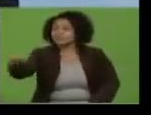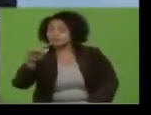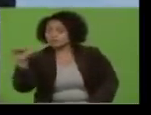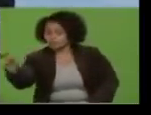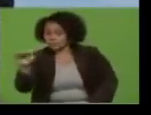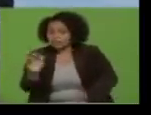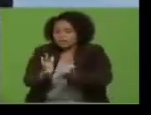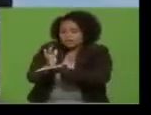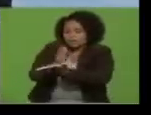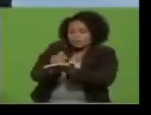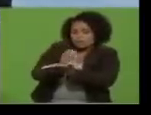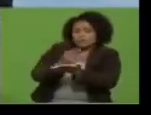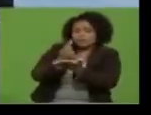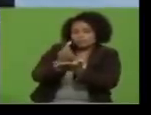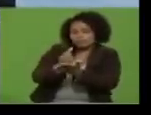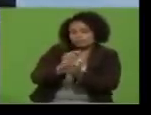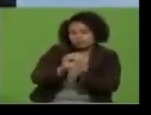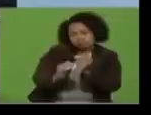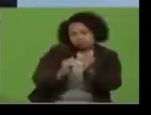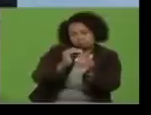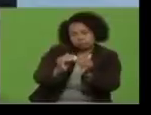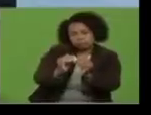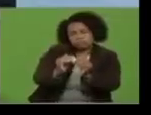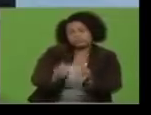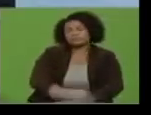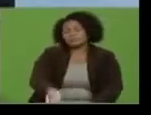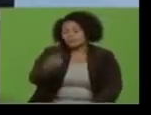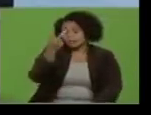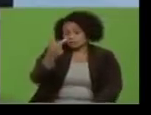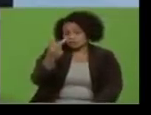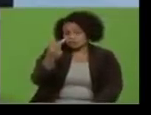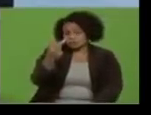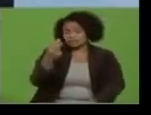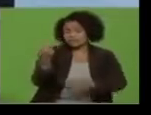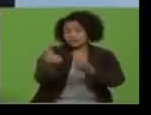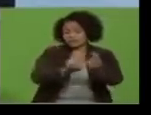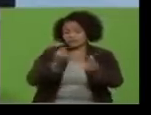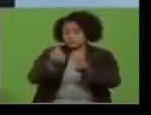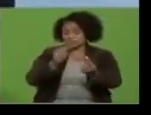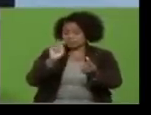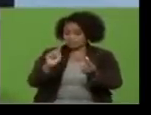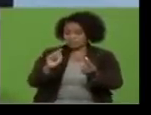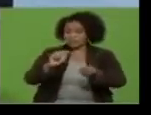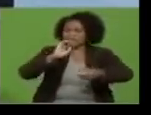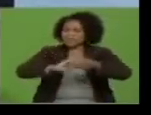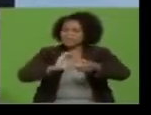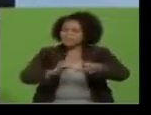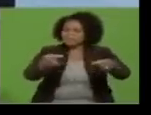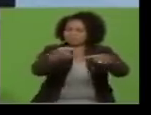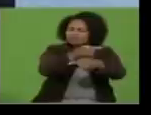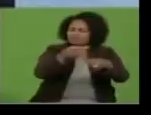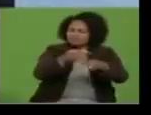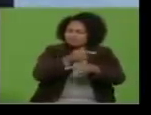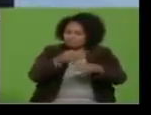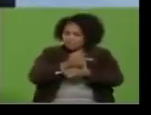normal. Estas duas linhas de ação podem parecer contraditórias,